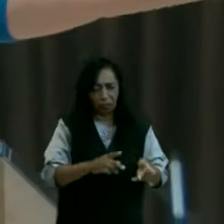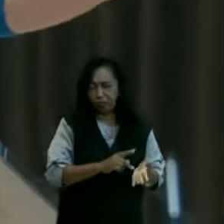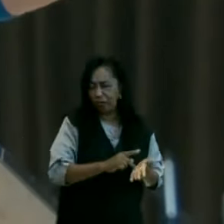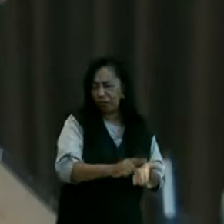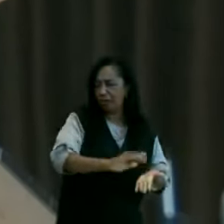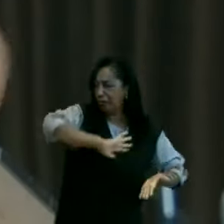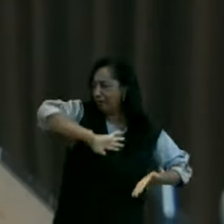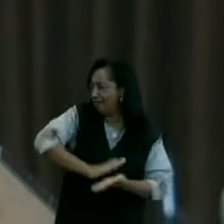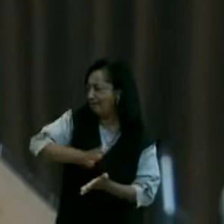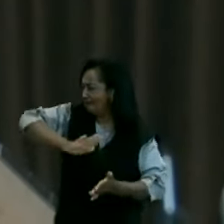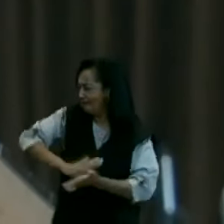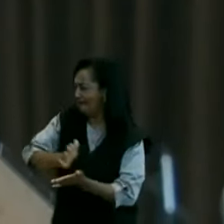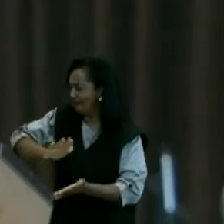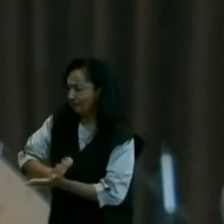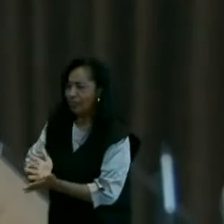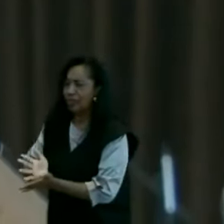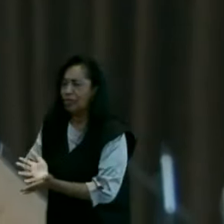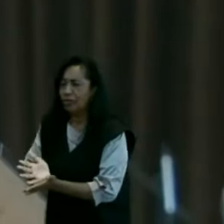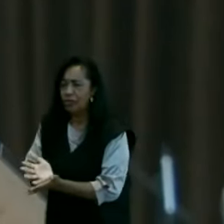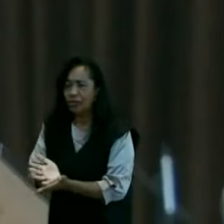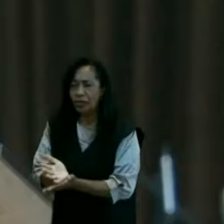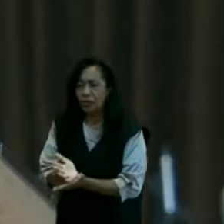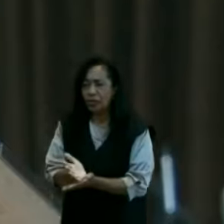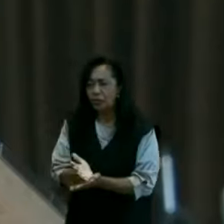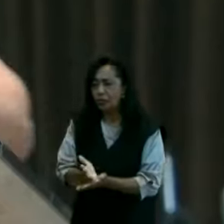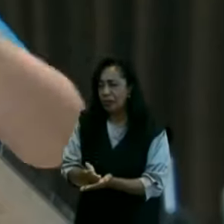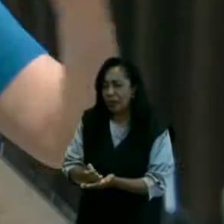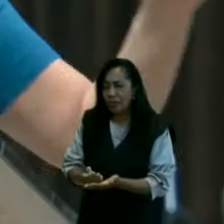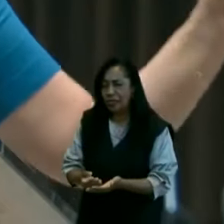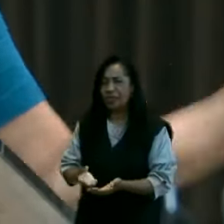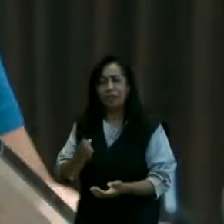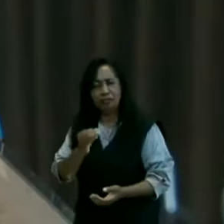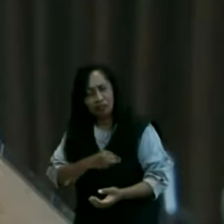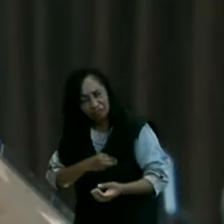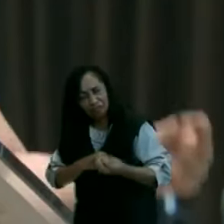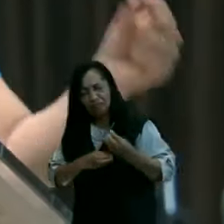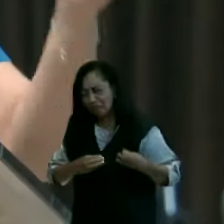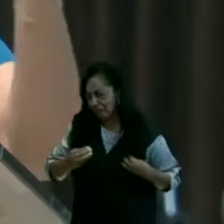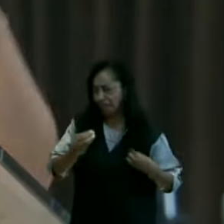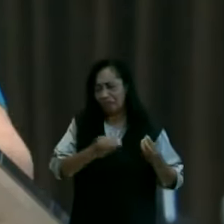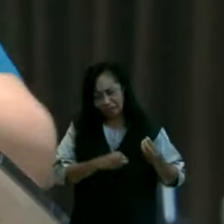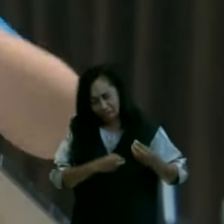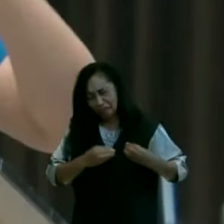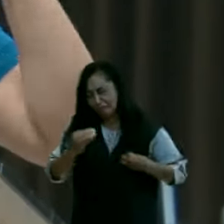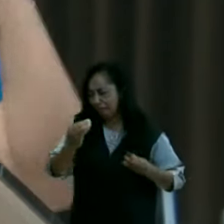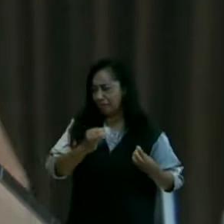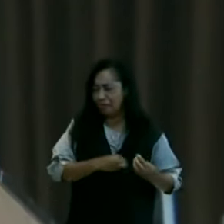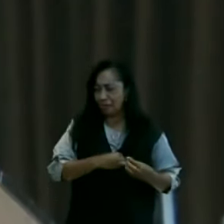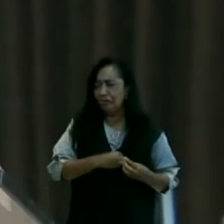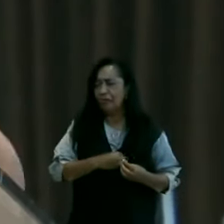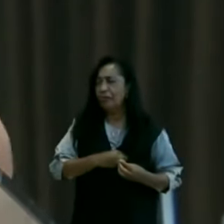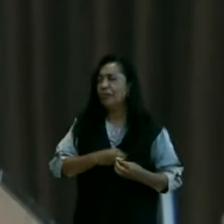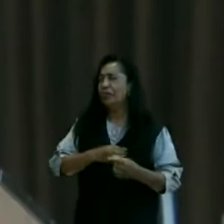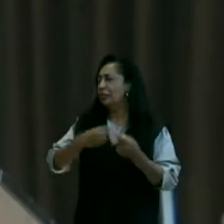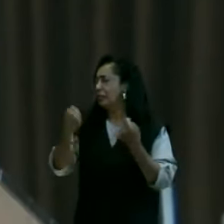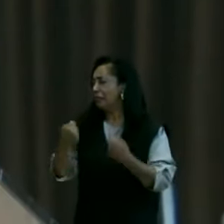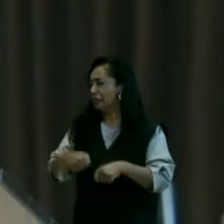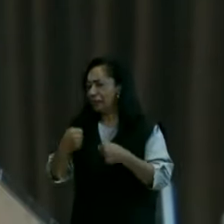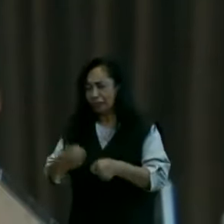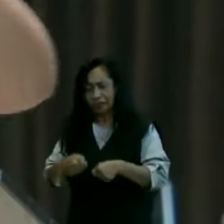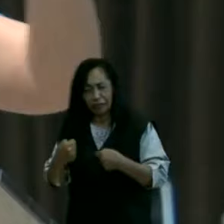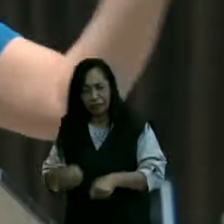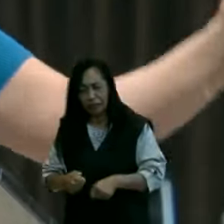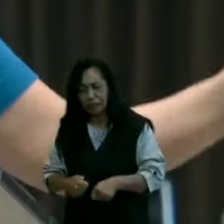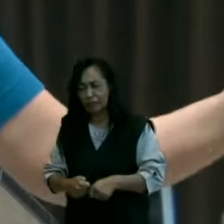eles fizeram o que era mal diante dos olhos do Senhor, porque eles precisavam fazer uma limpeza na sua